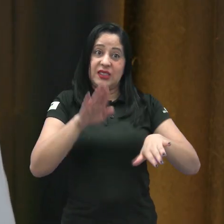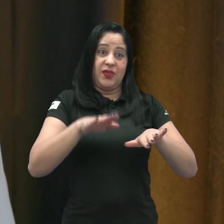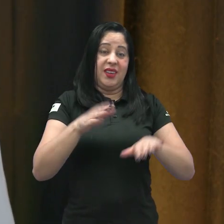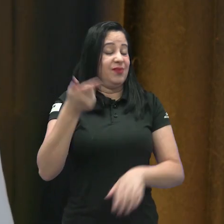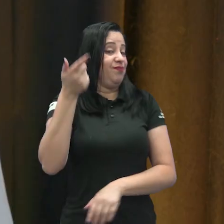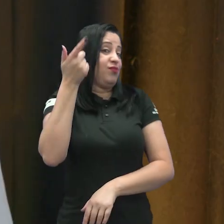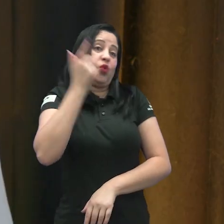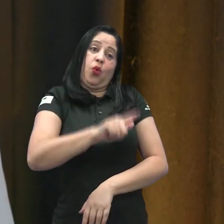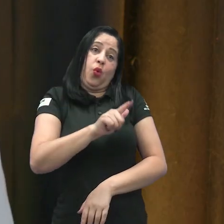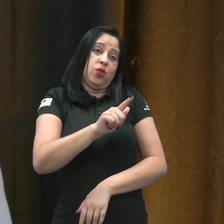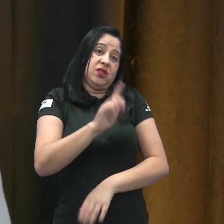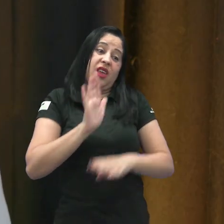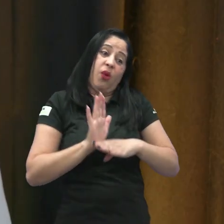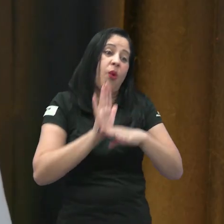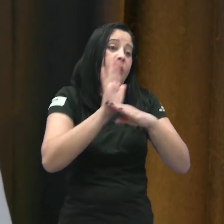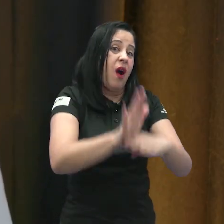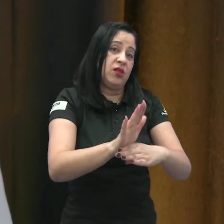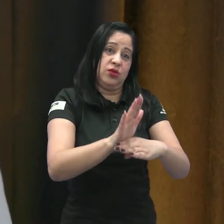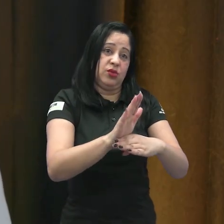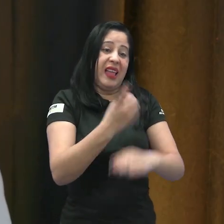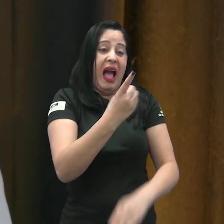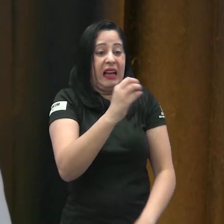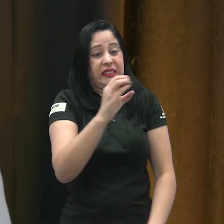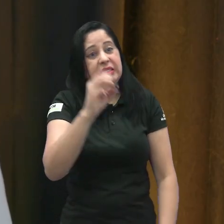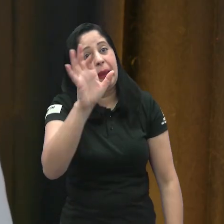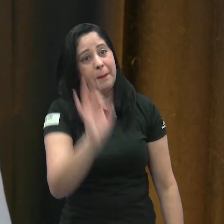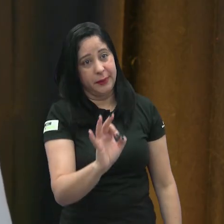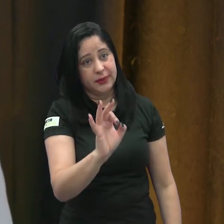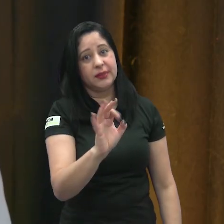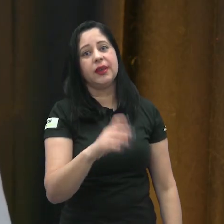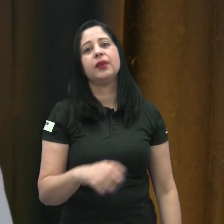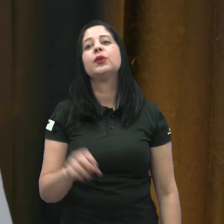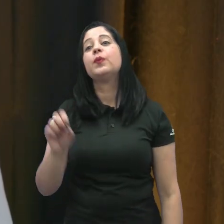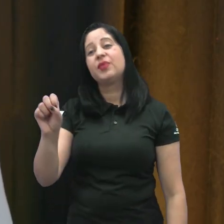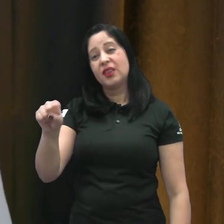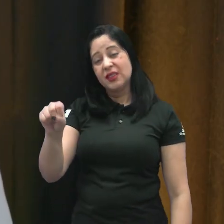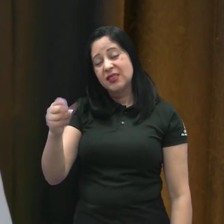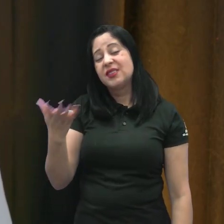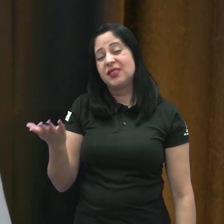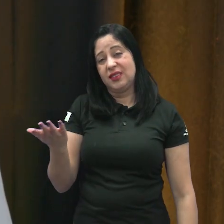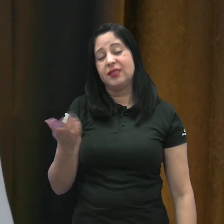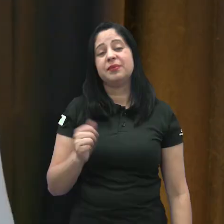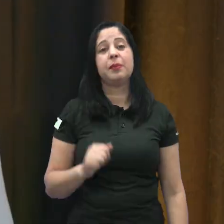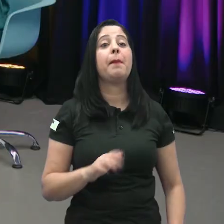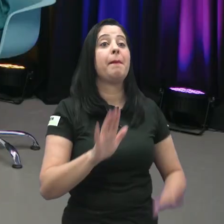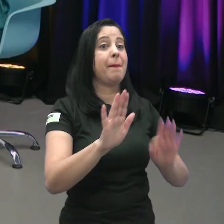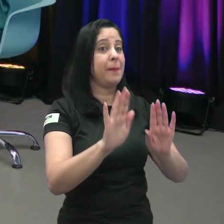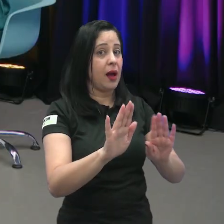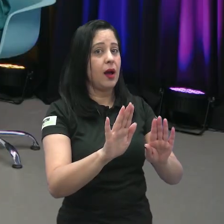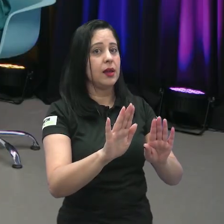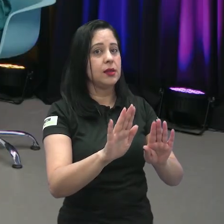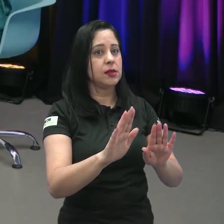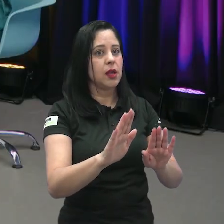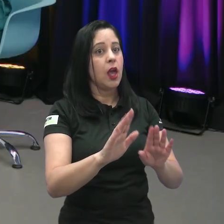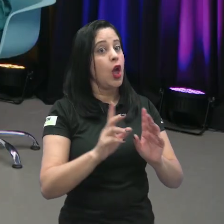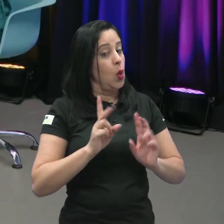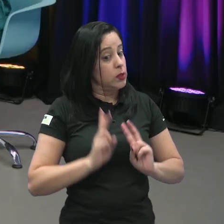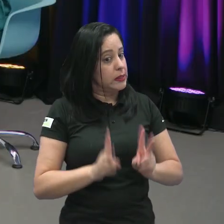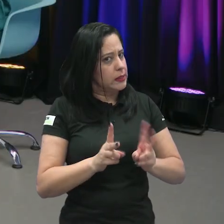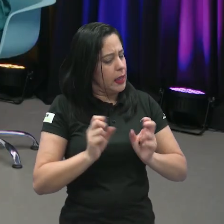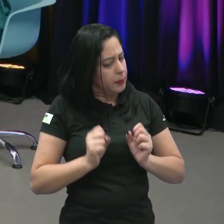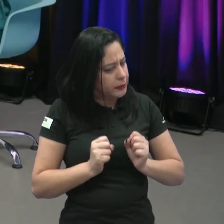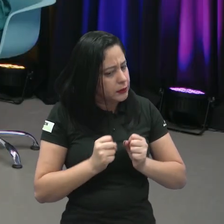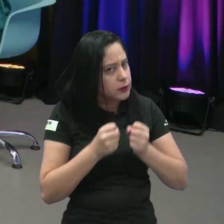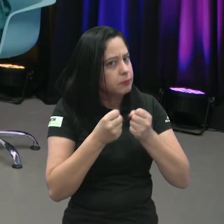não tem o êxito de concluir 100% naquilo que as pessoas anseiam, ou tá? no tempo que as pessoas esperam, Exato. né? Mas